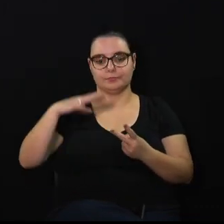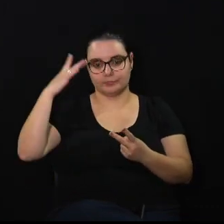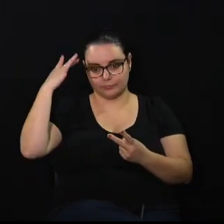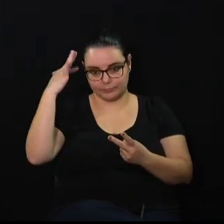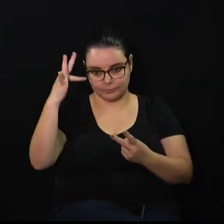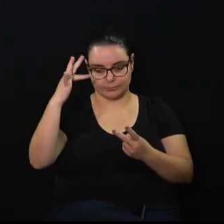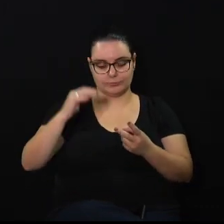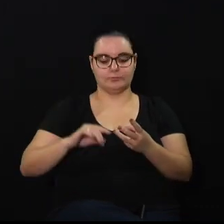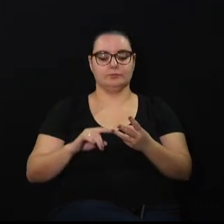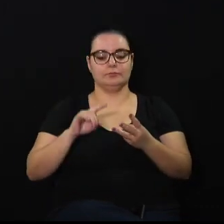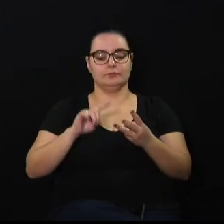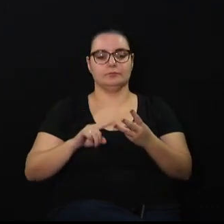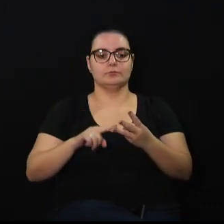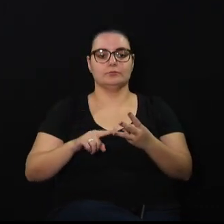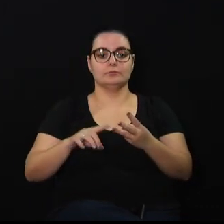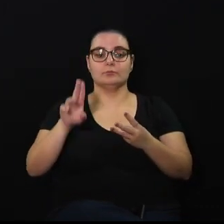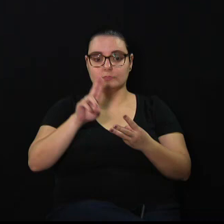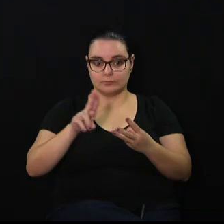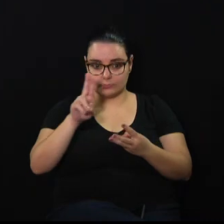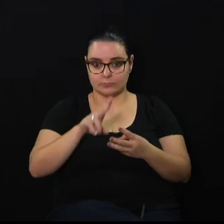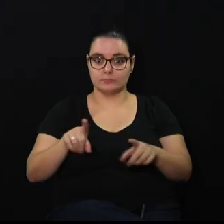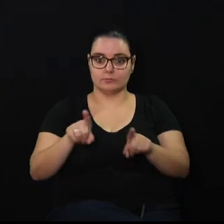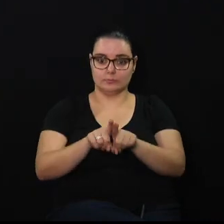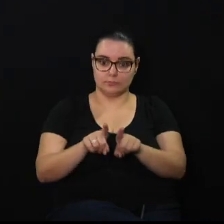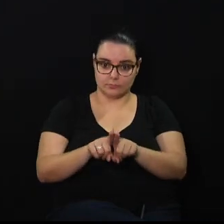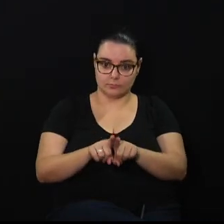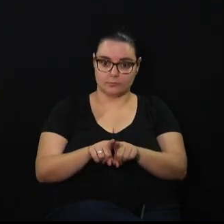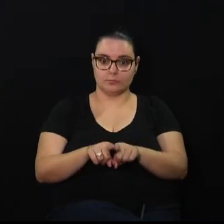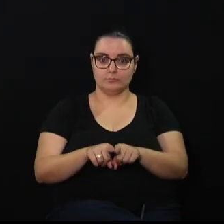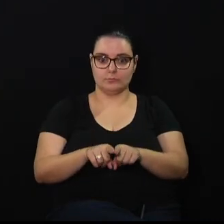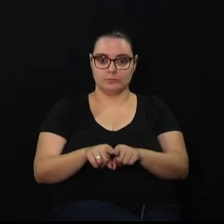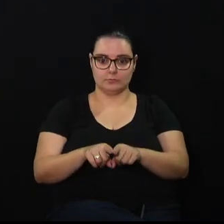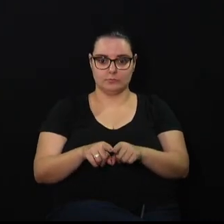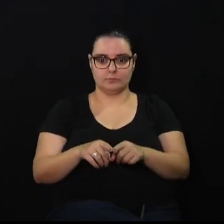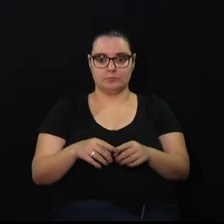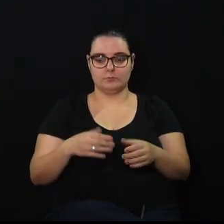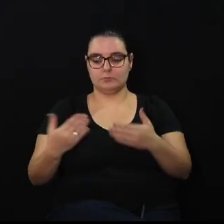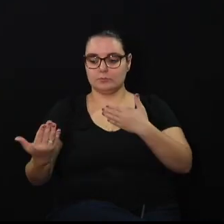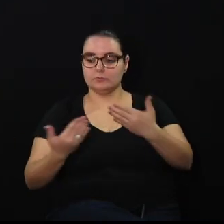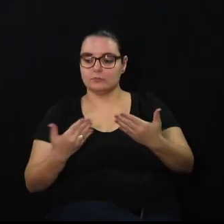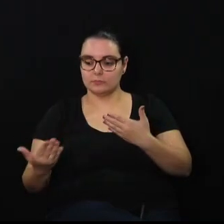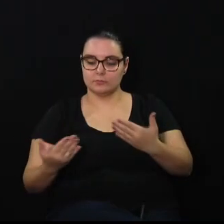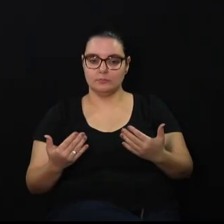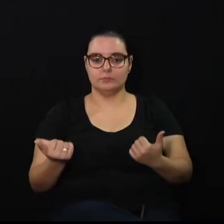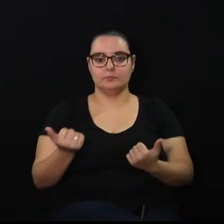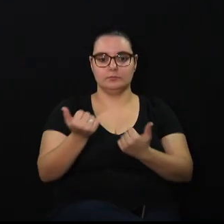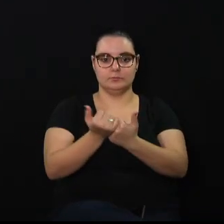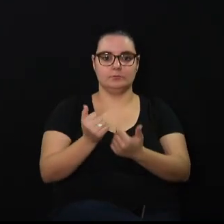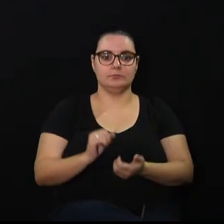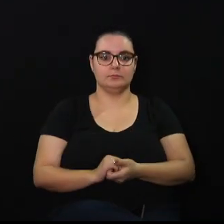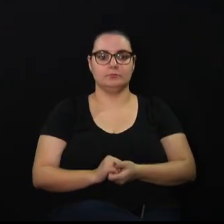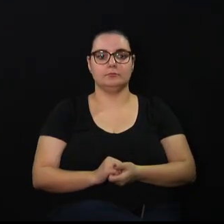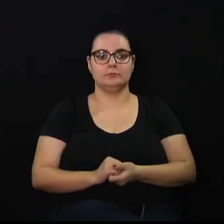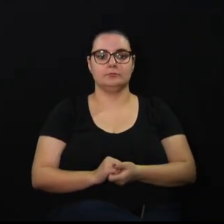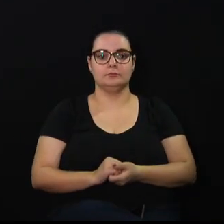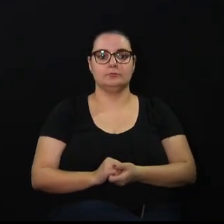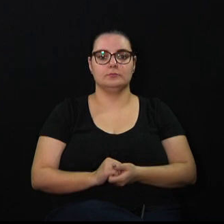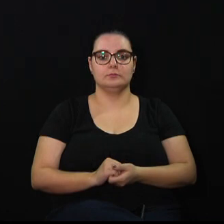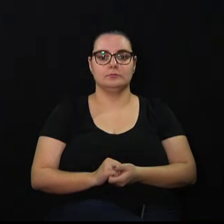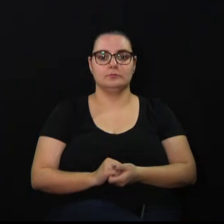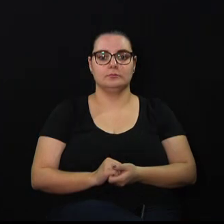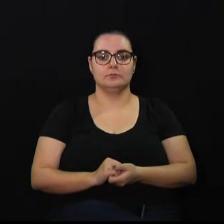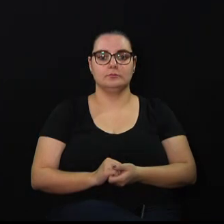revisão radical e aplicada que é a nossa área de intervenção tá então é